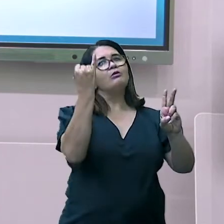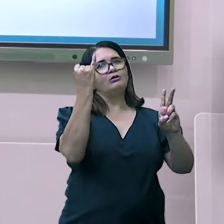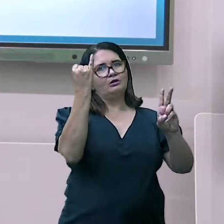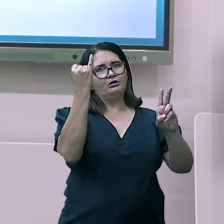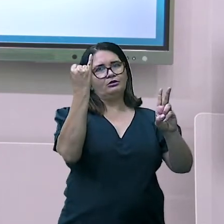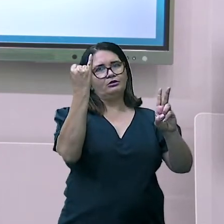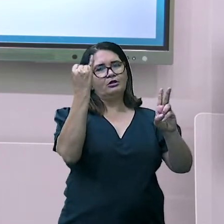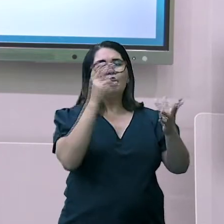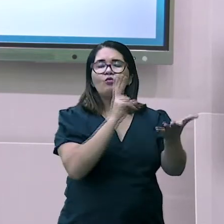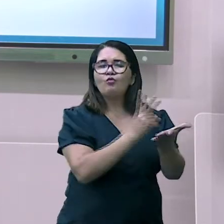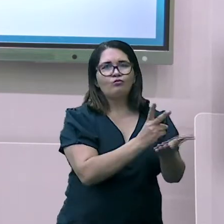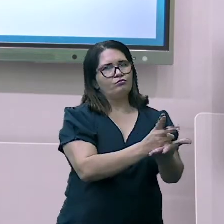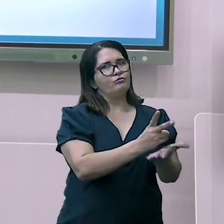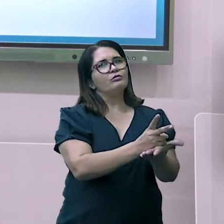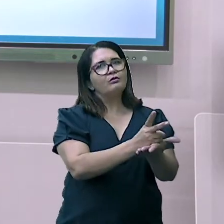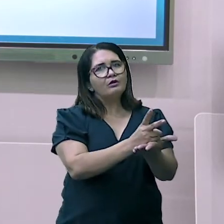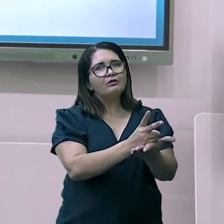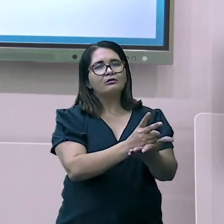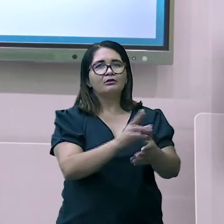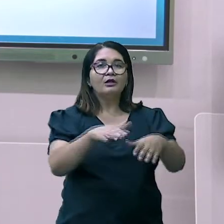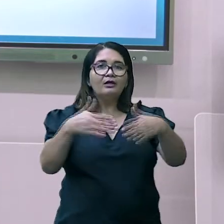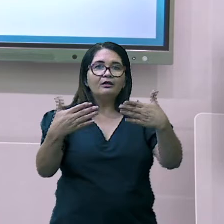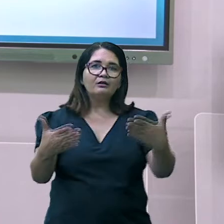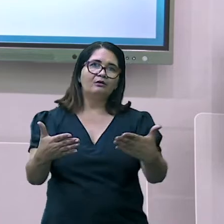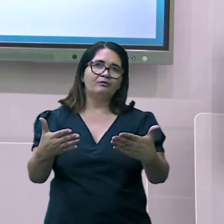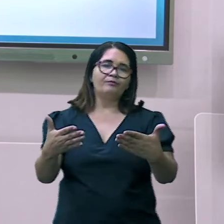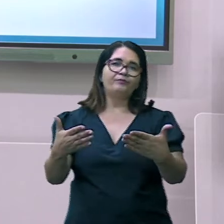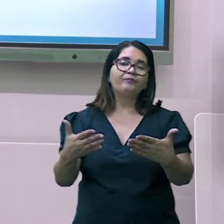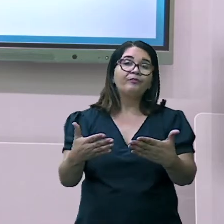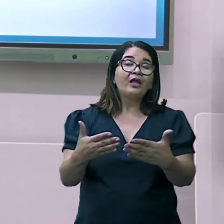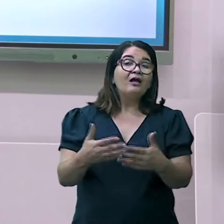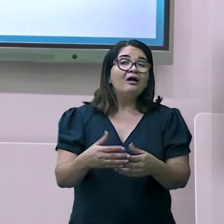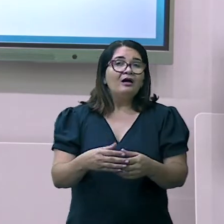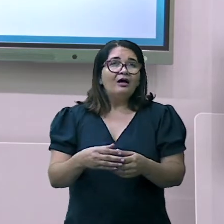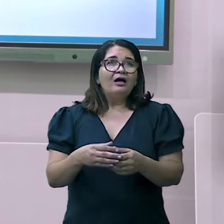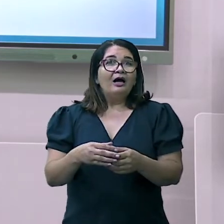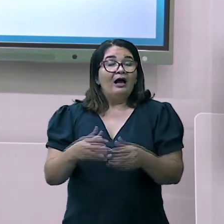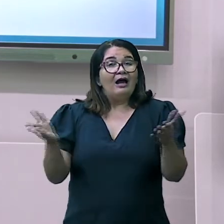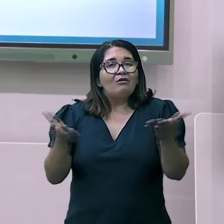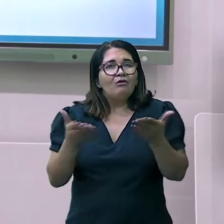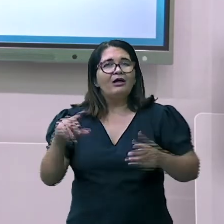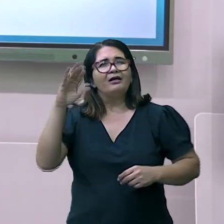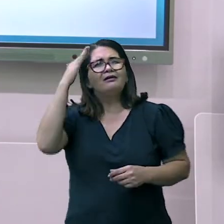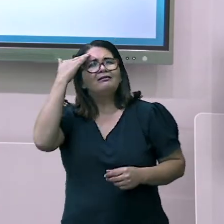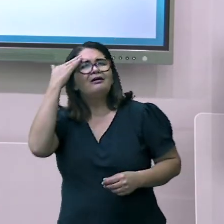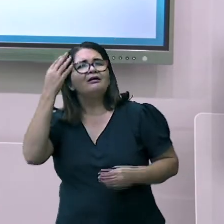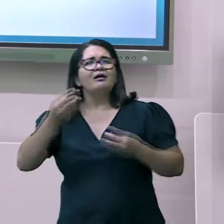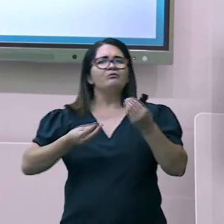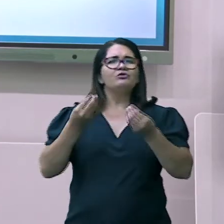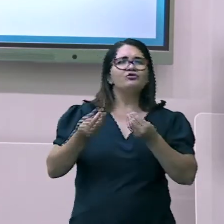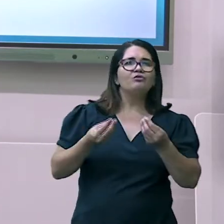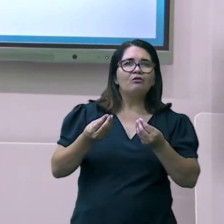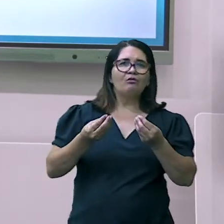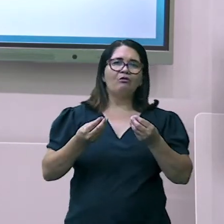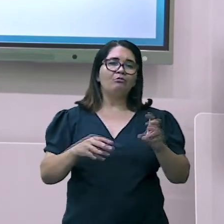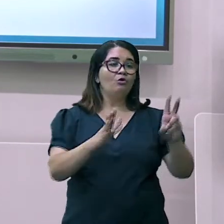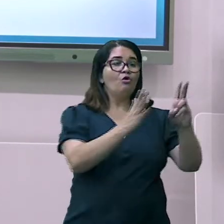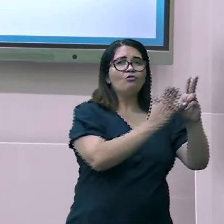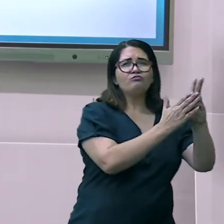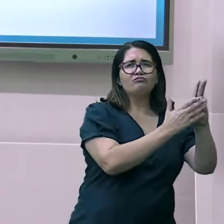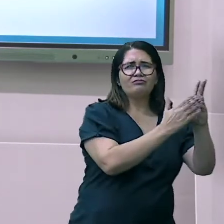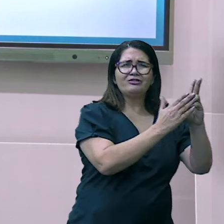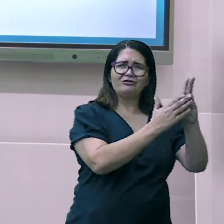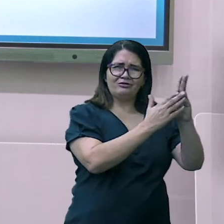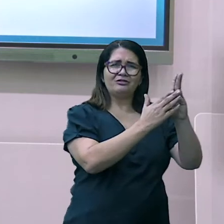Bom, então nós vimos que eles tiveram que, além de sair do lugar que ocupavam